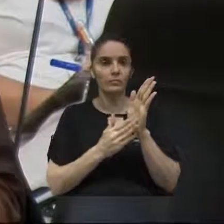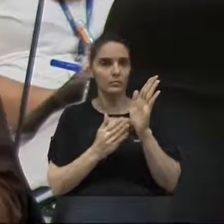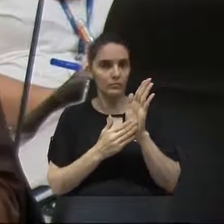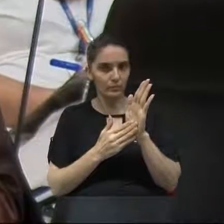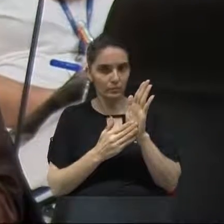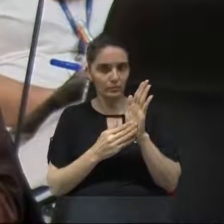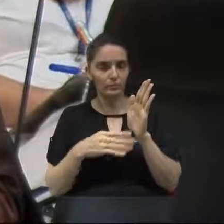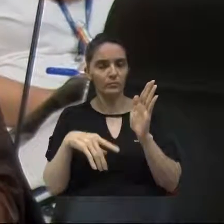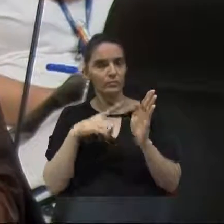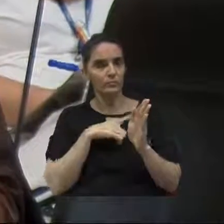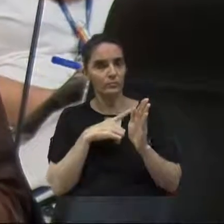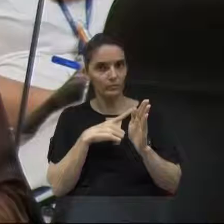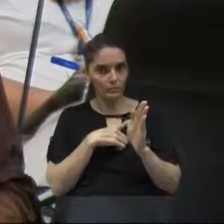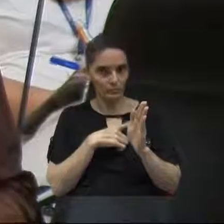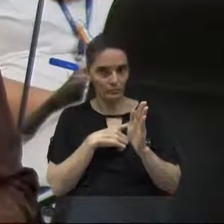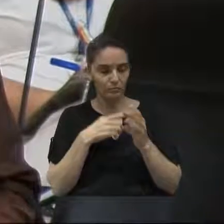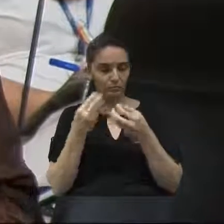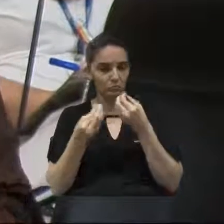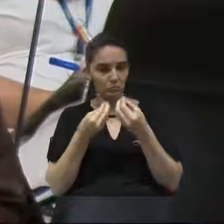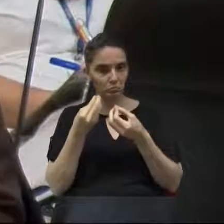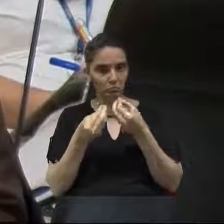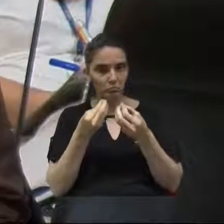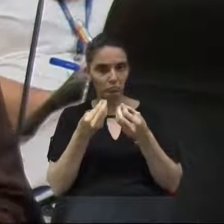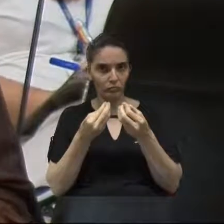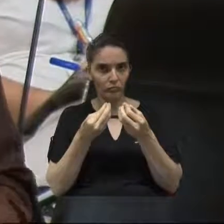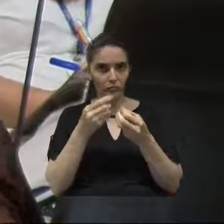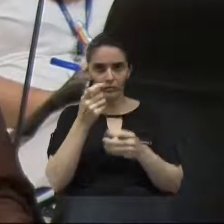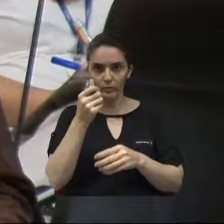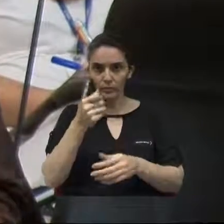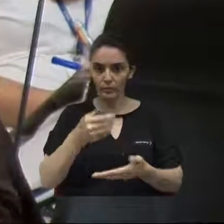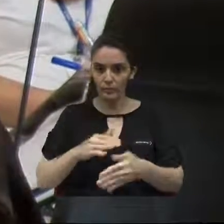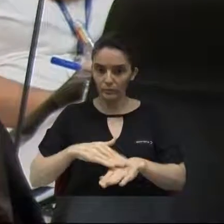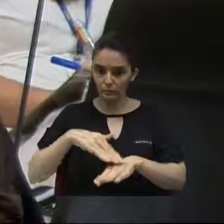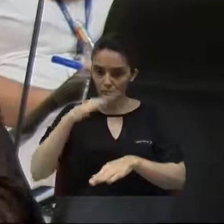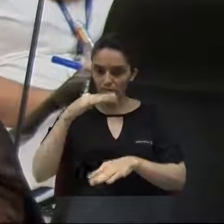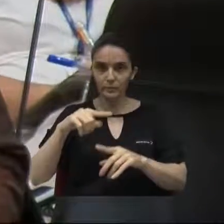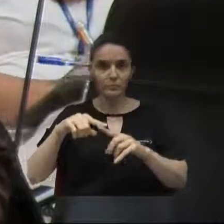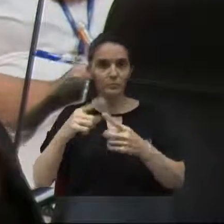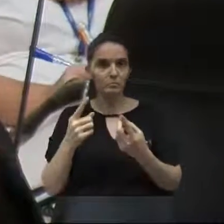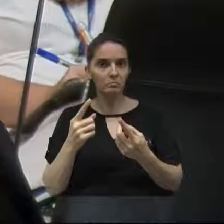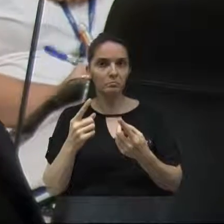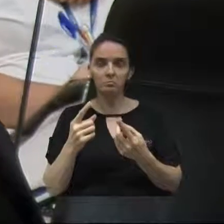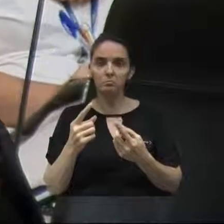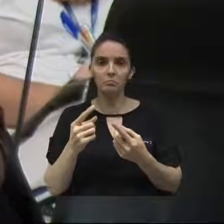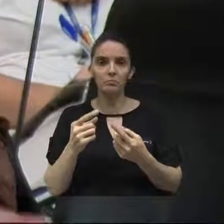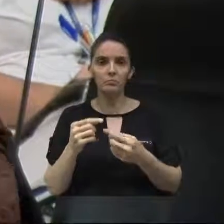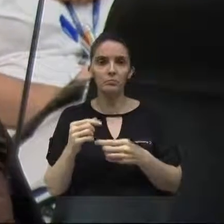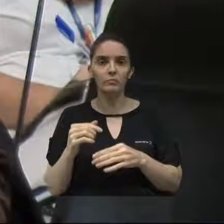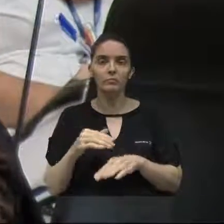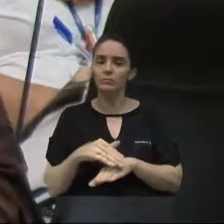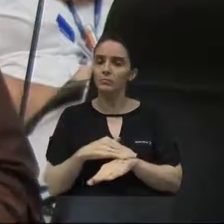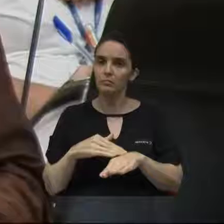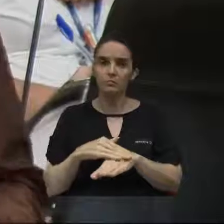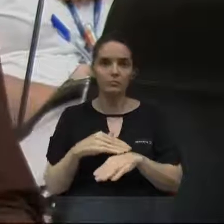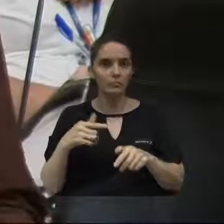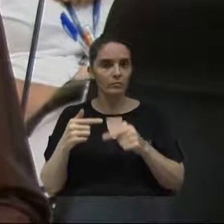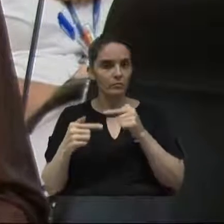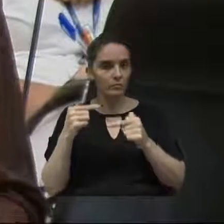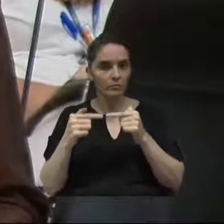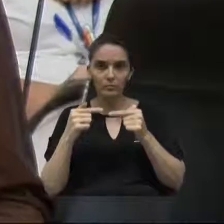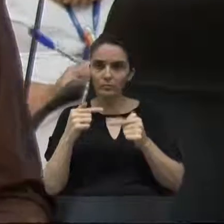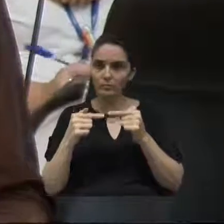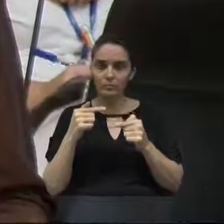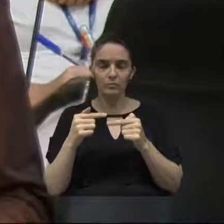que devem ser reajustadas, sem antes mesmo ter passado por uma discussão